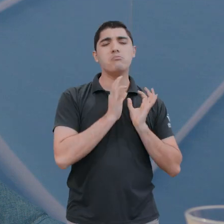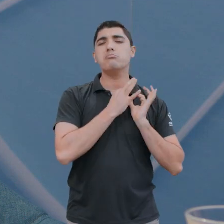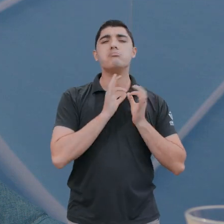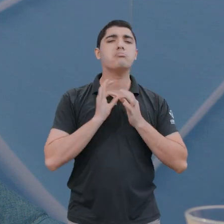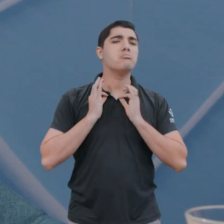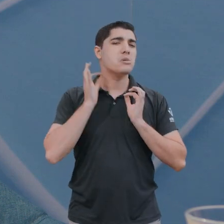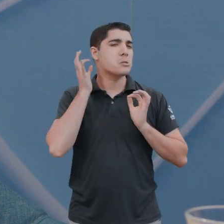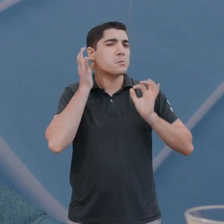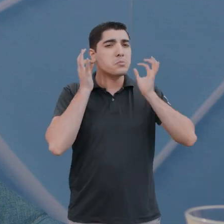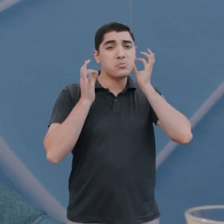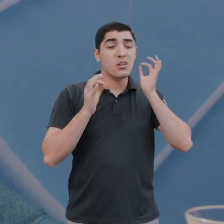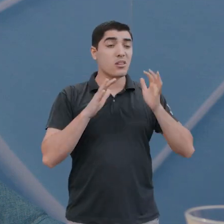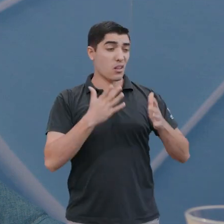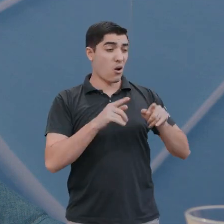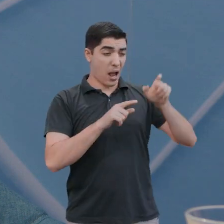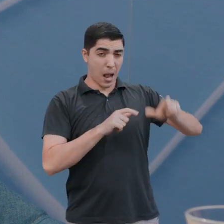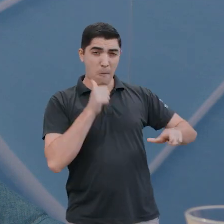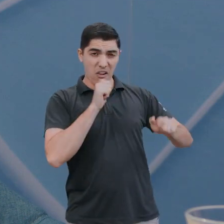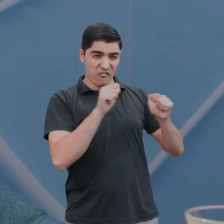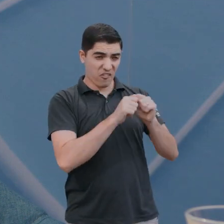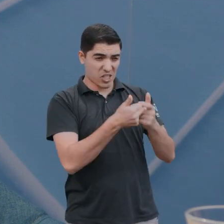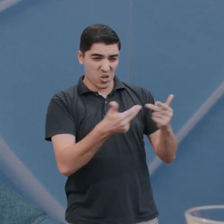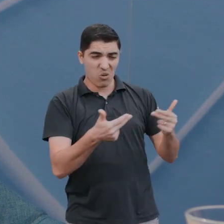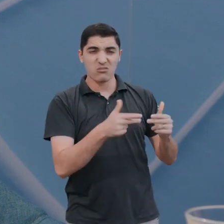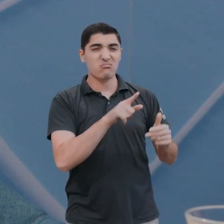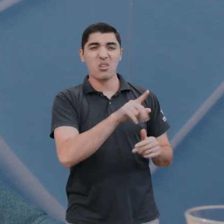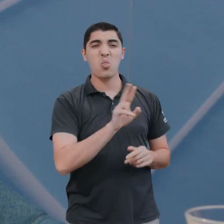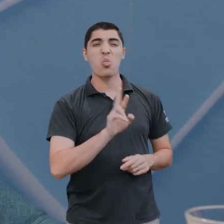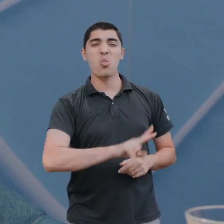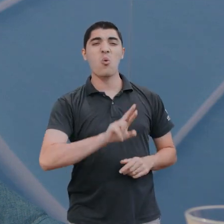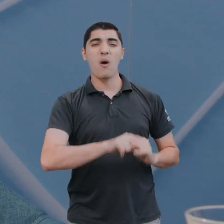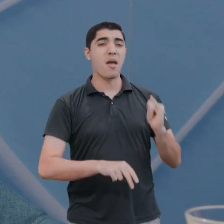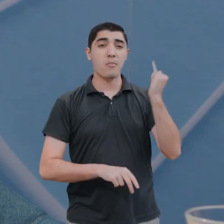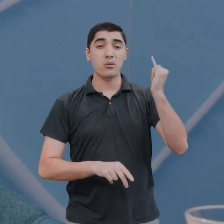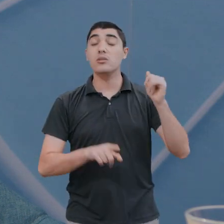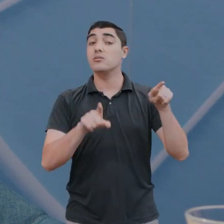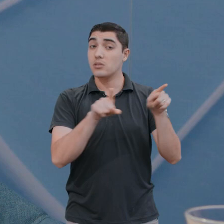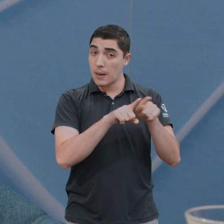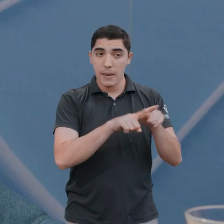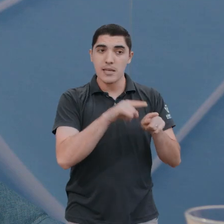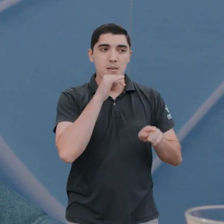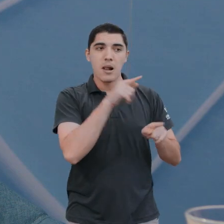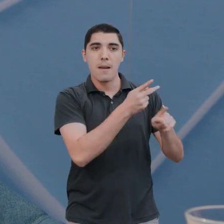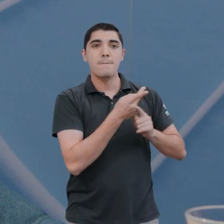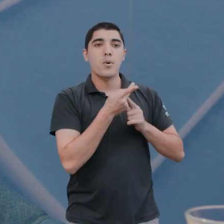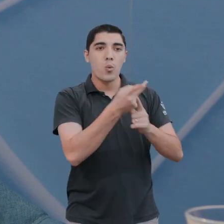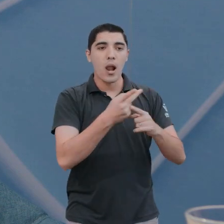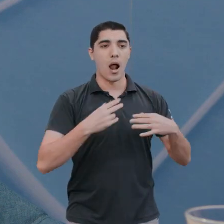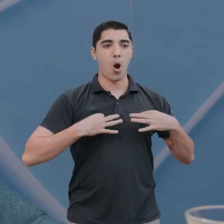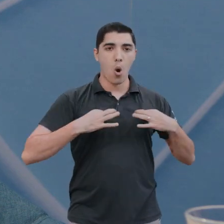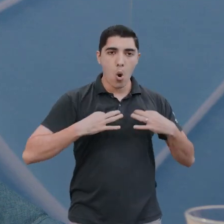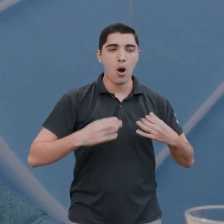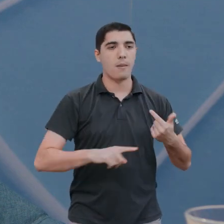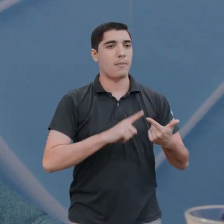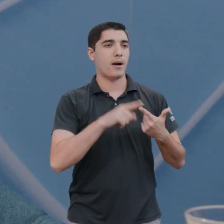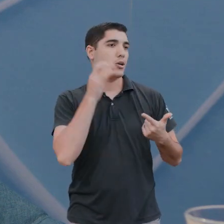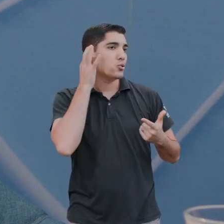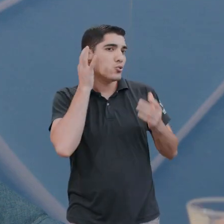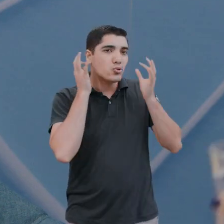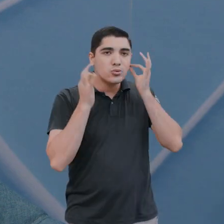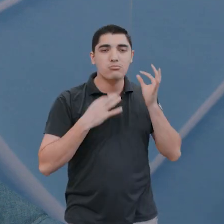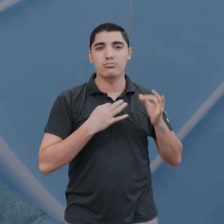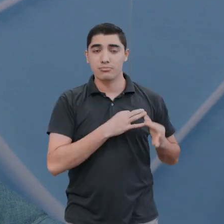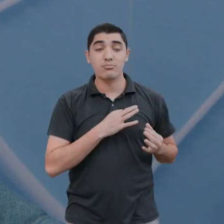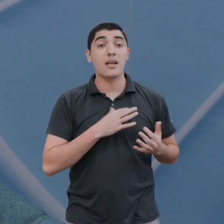que a mulher fazia era considerado fútil. Inclusive, a busca pelas roupas, a busca por joias e se interessar por esse tipo de